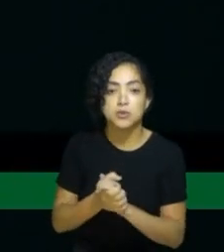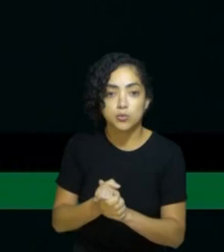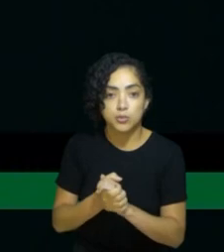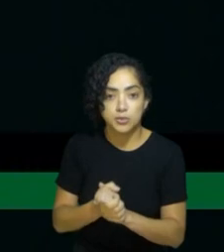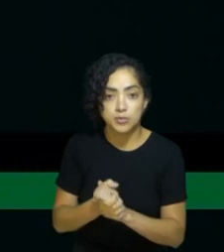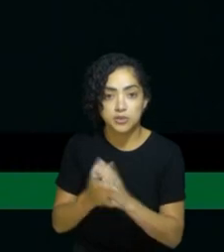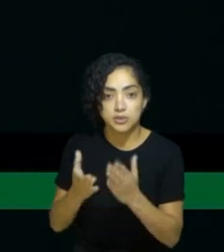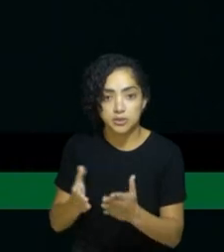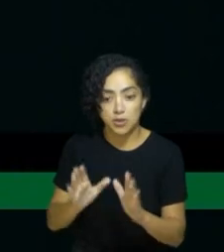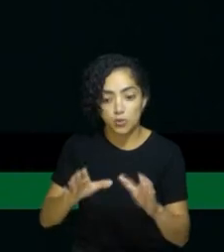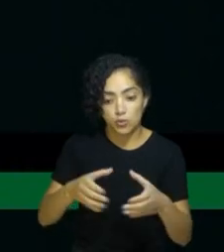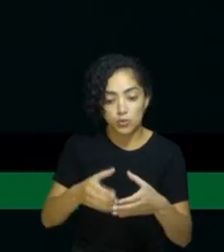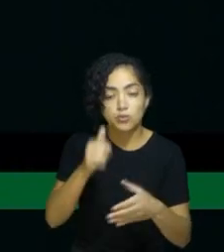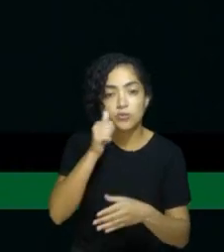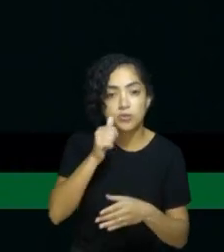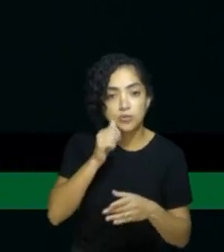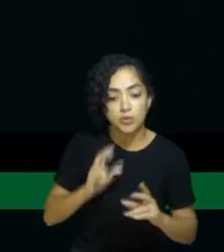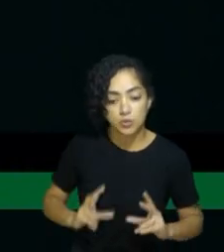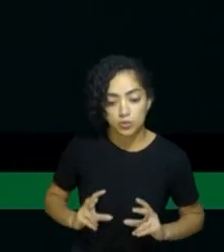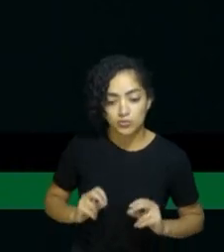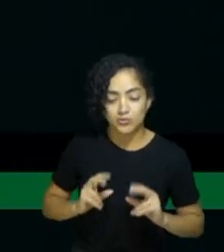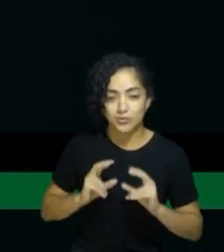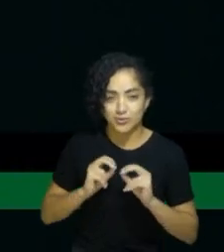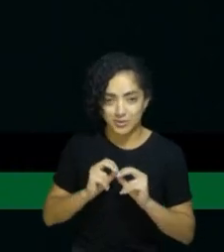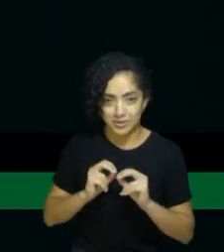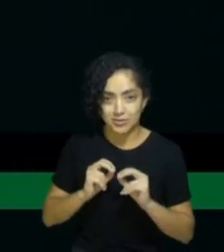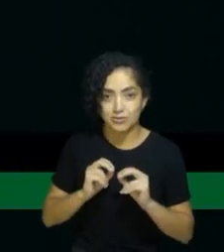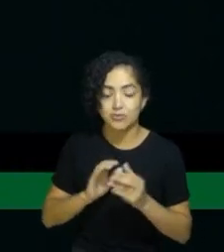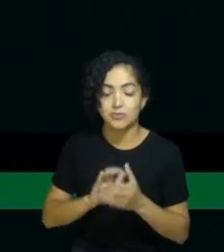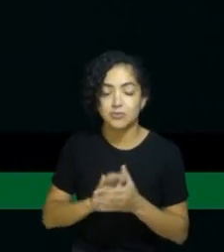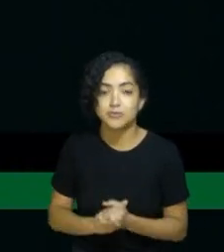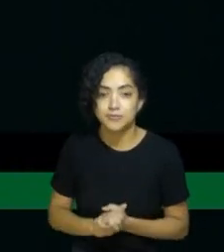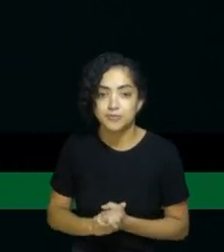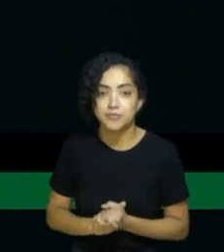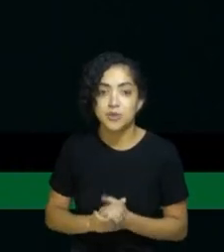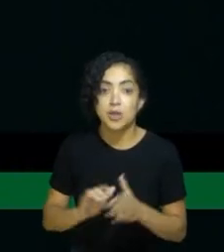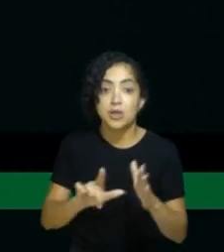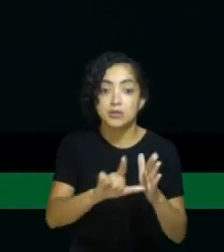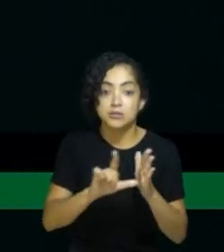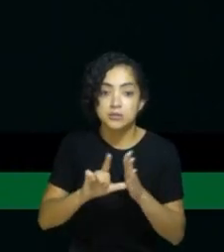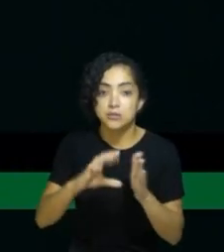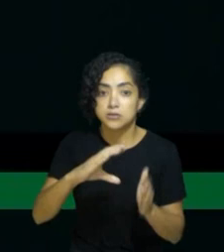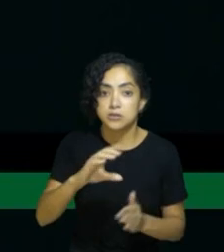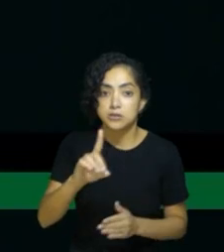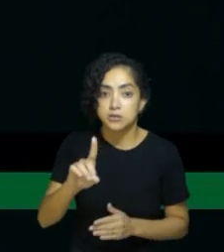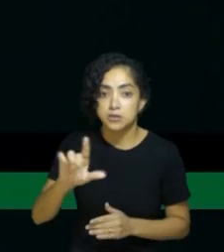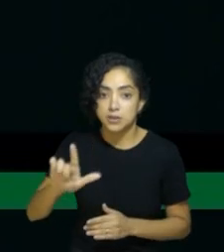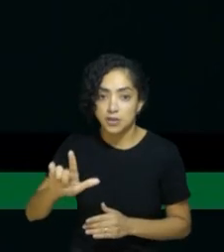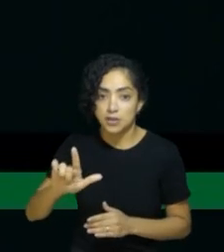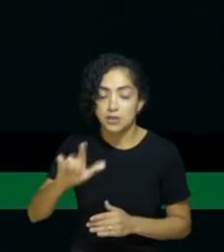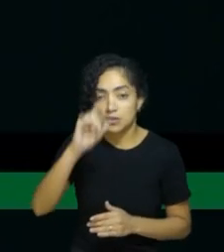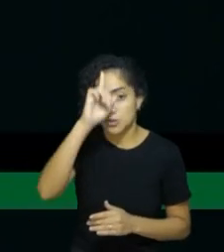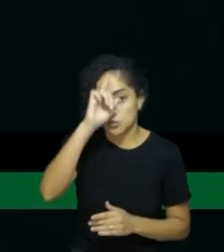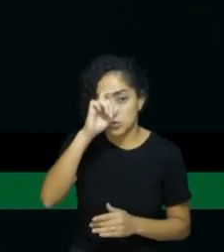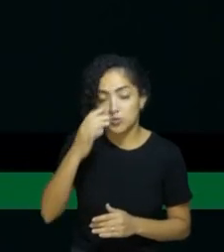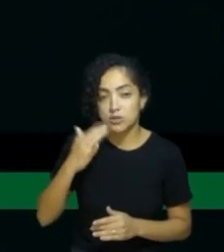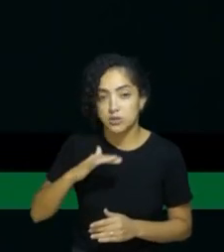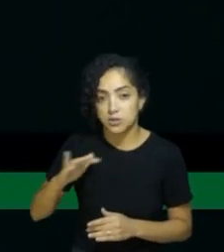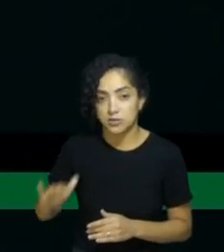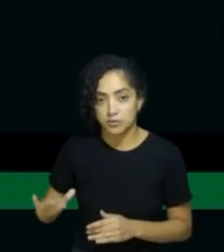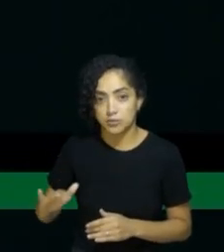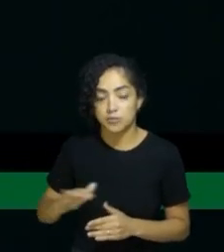a rede feminina de combate ao câncer a câmara de dirigentes logistas CDL e o Hospital Infantil Pequeno